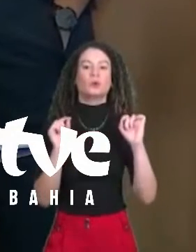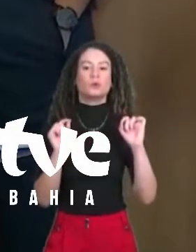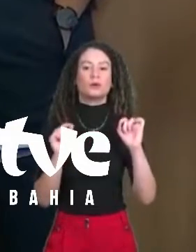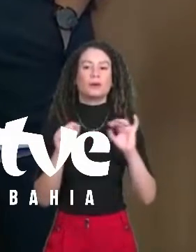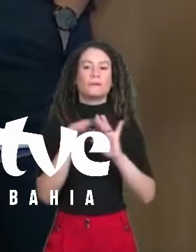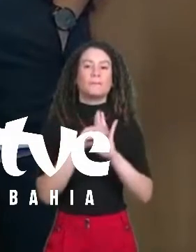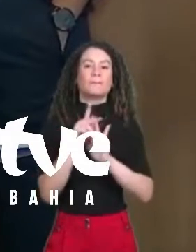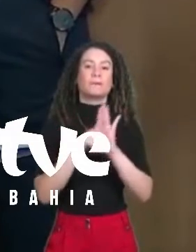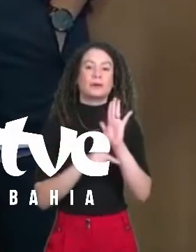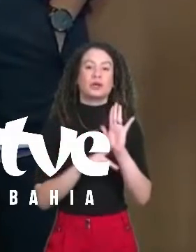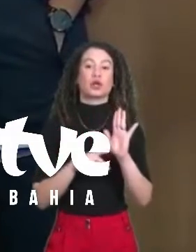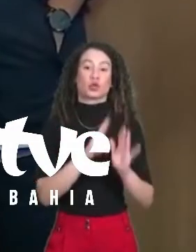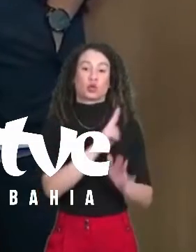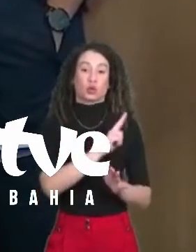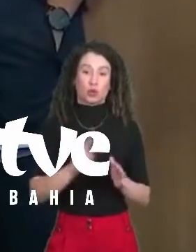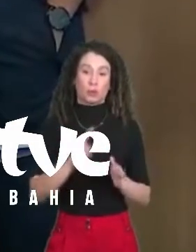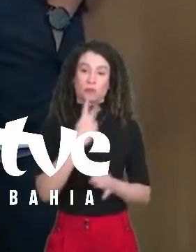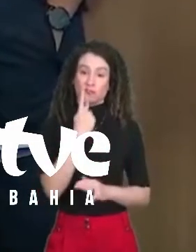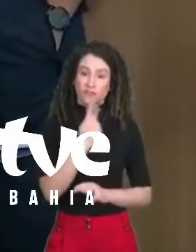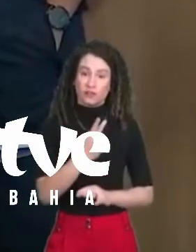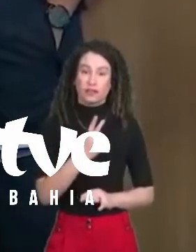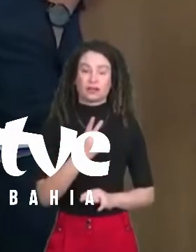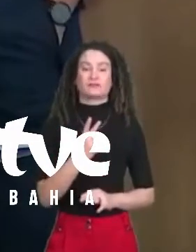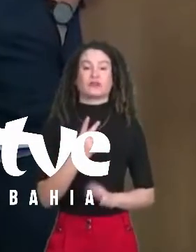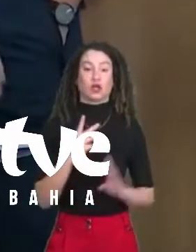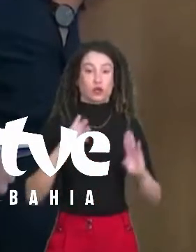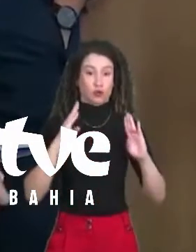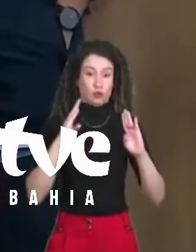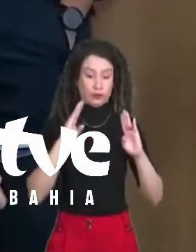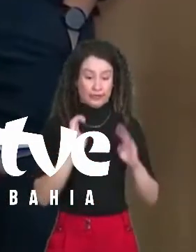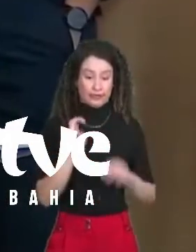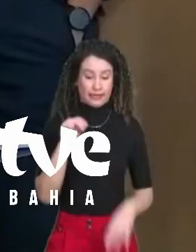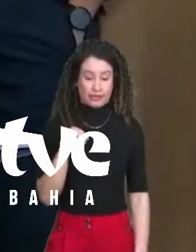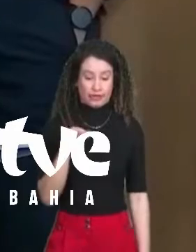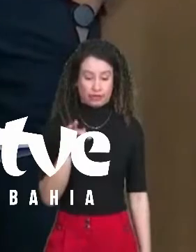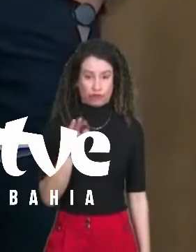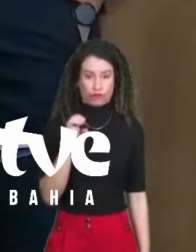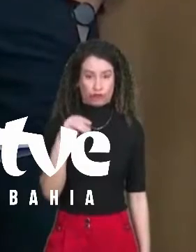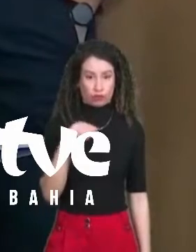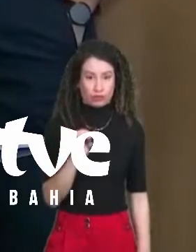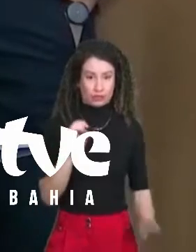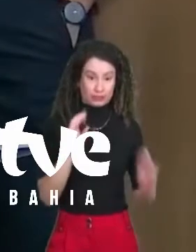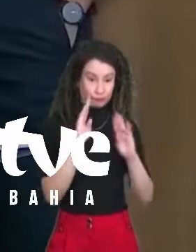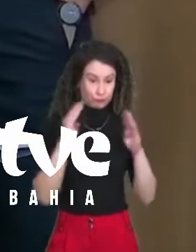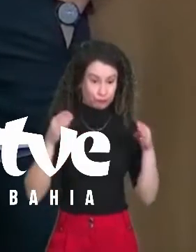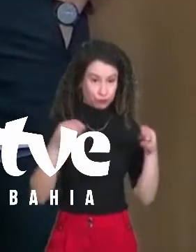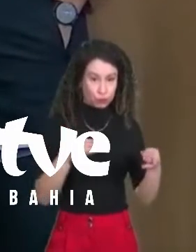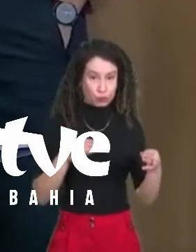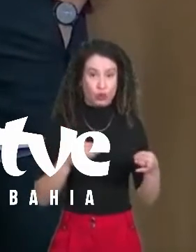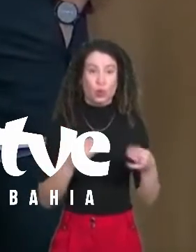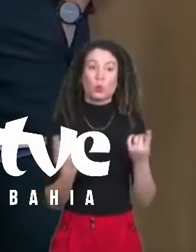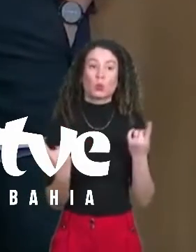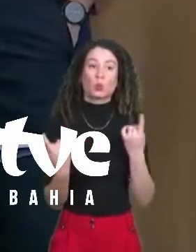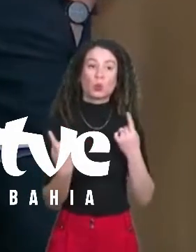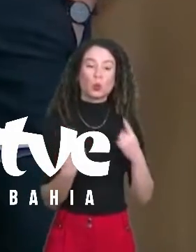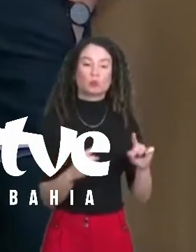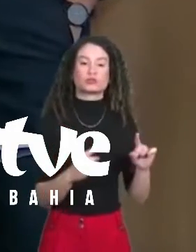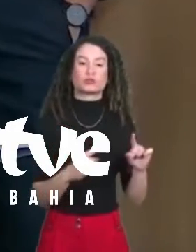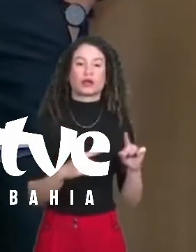nome diz enfoque, ênfase contra as organizações criminosas